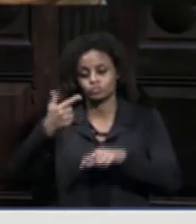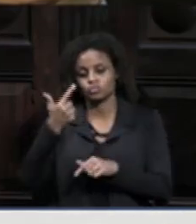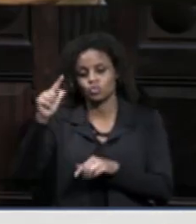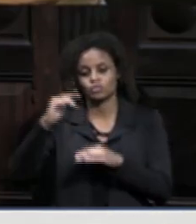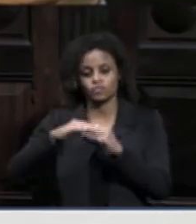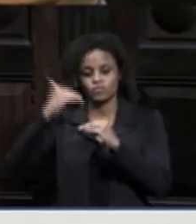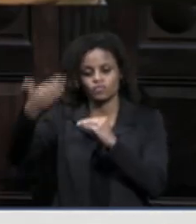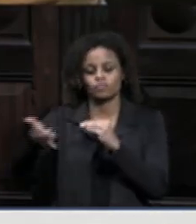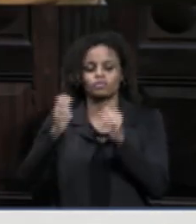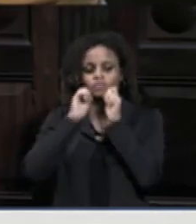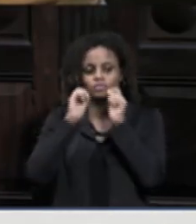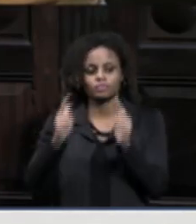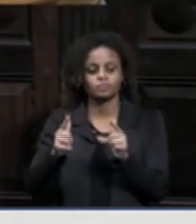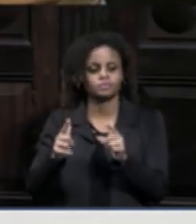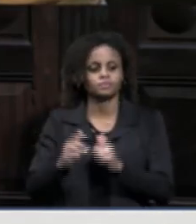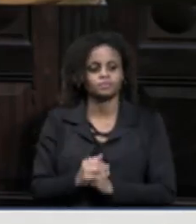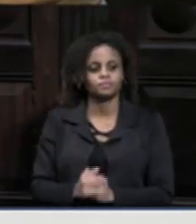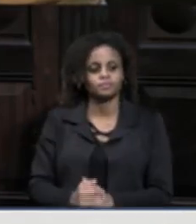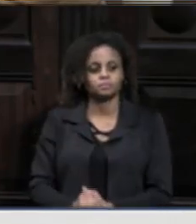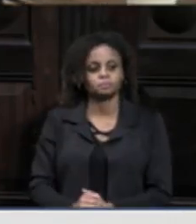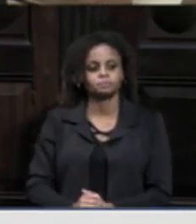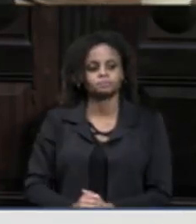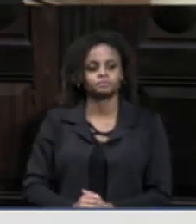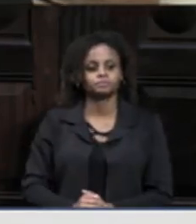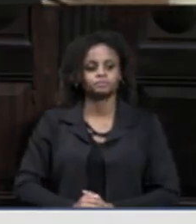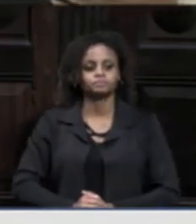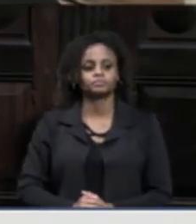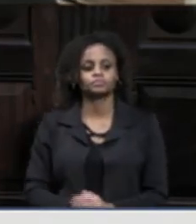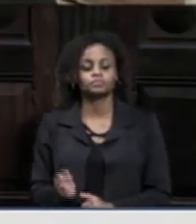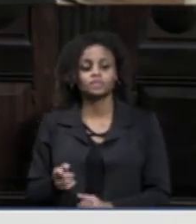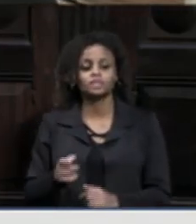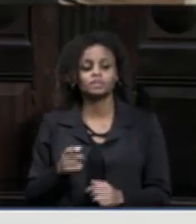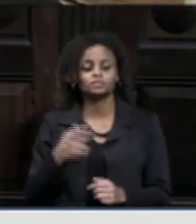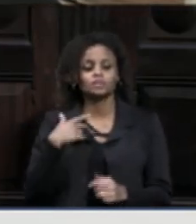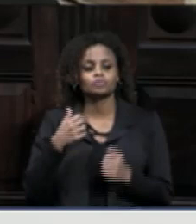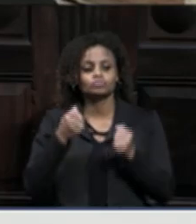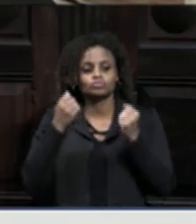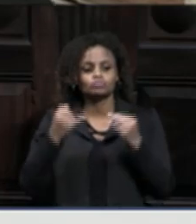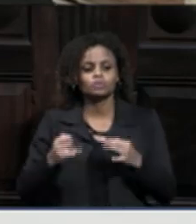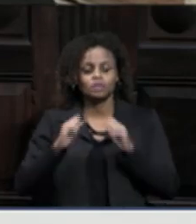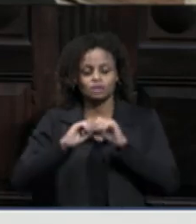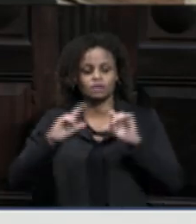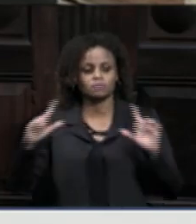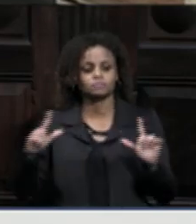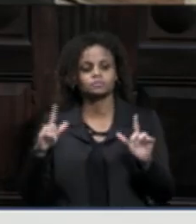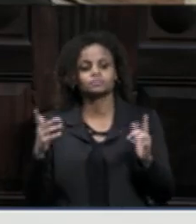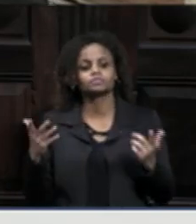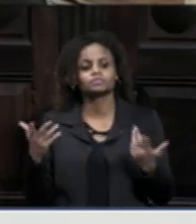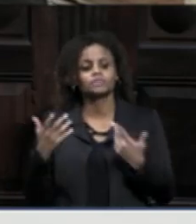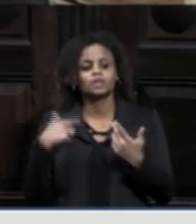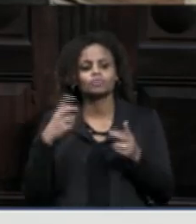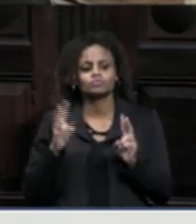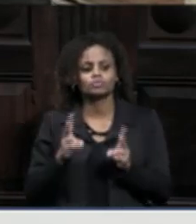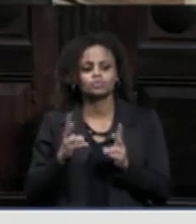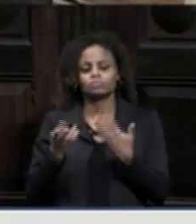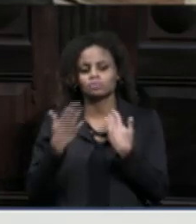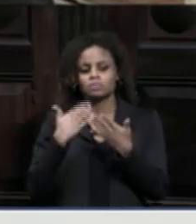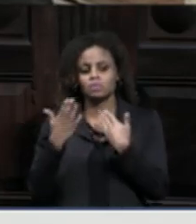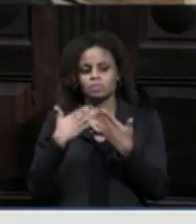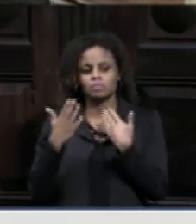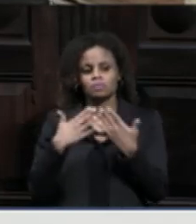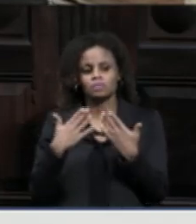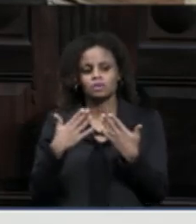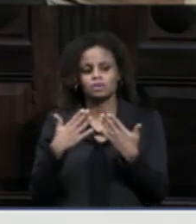presidente, pela ordem. Pela ordem, deputado Quero que Odé Carneiro. deixar claro o microfone, eu tive sempre diálogos muito respeitosos